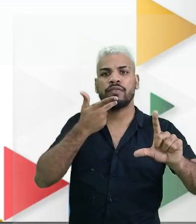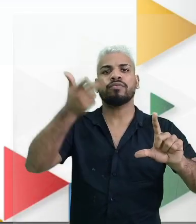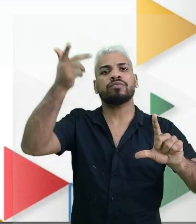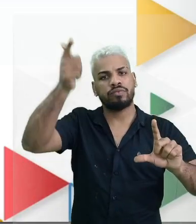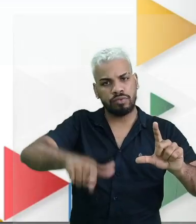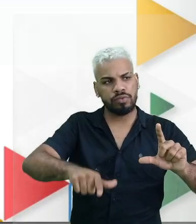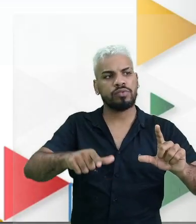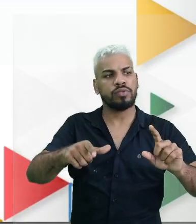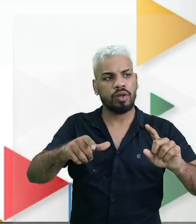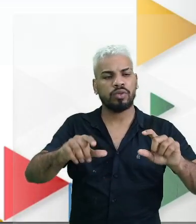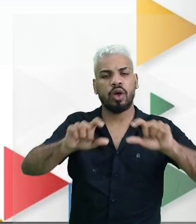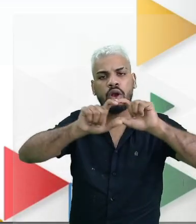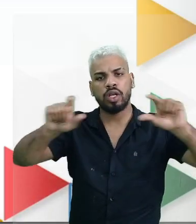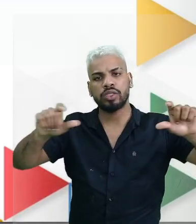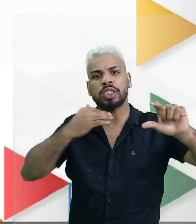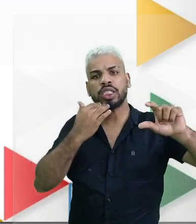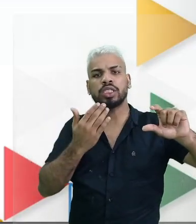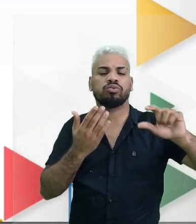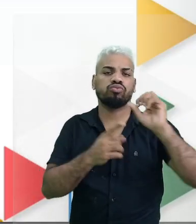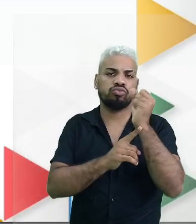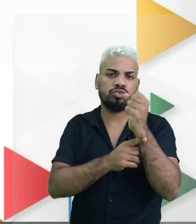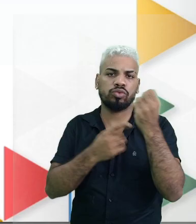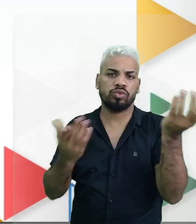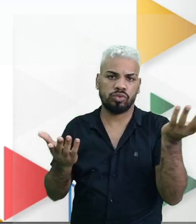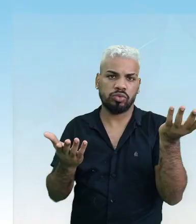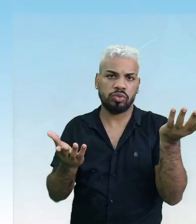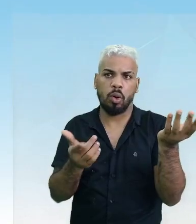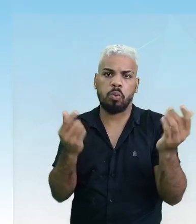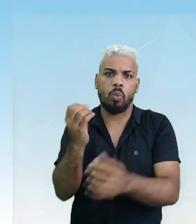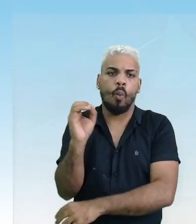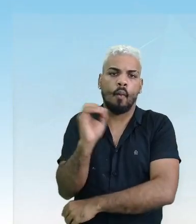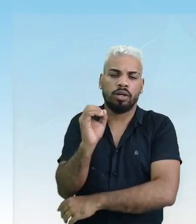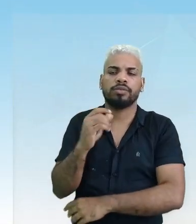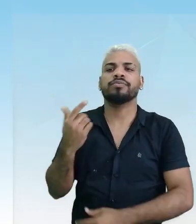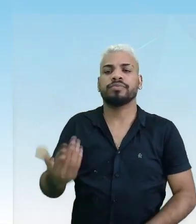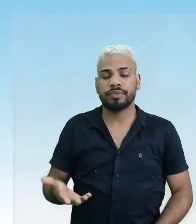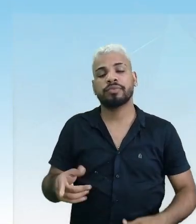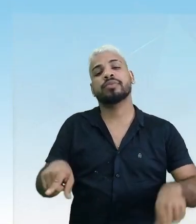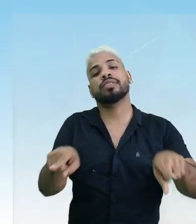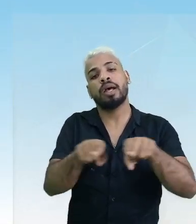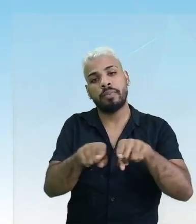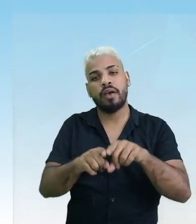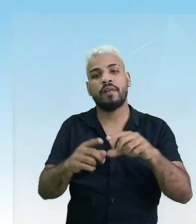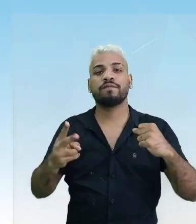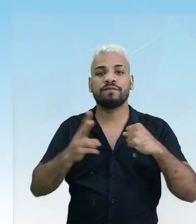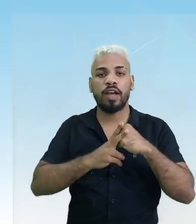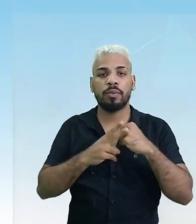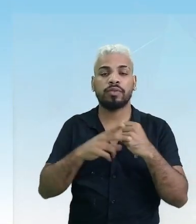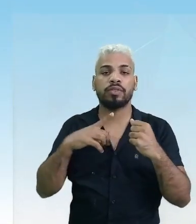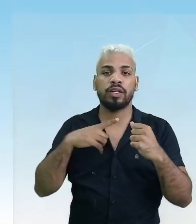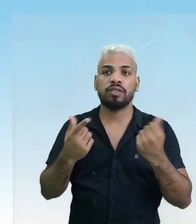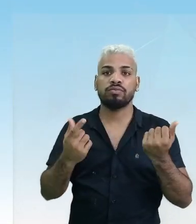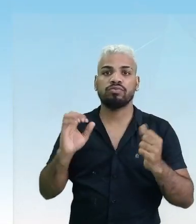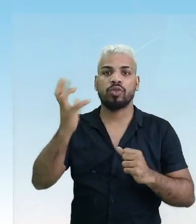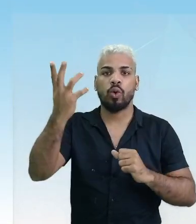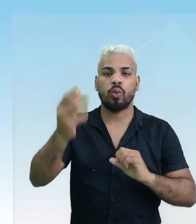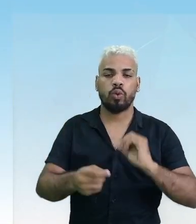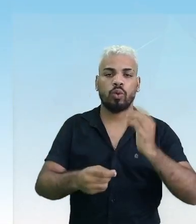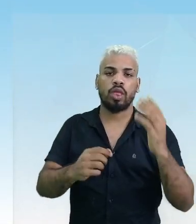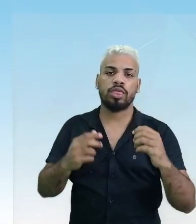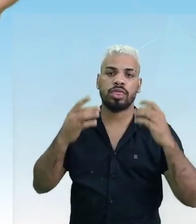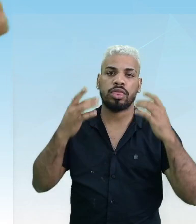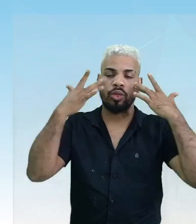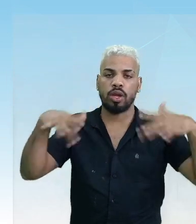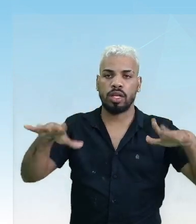oração sem sujeito ou sujeito inexistente. É como também os verbos que indicam fenômeno da